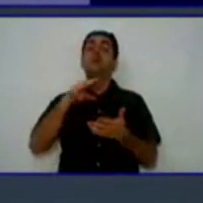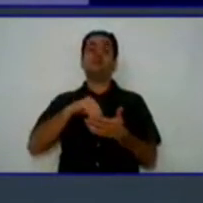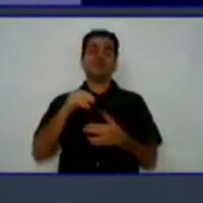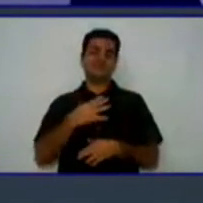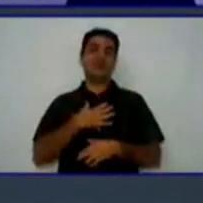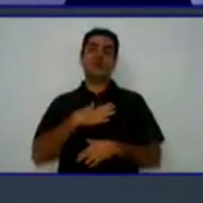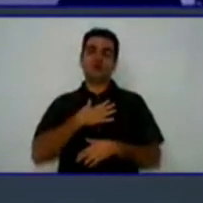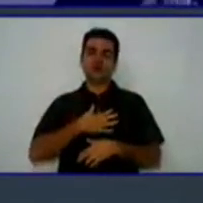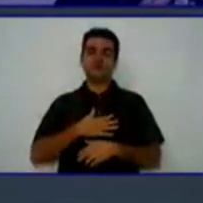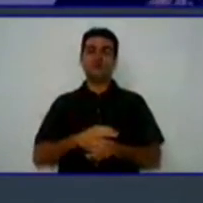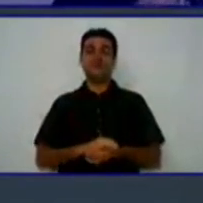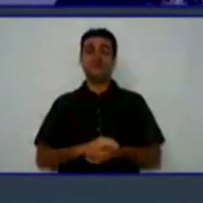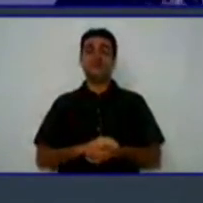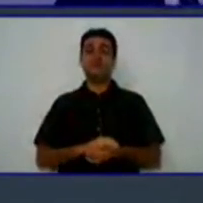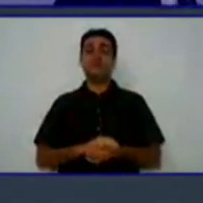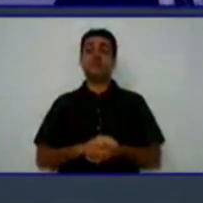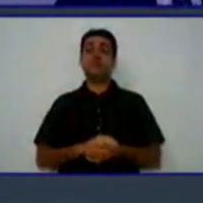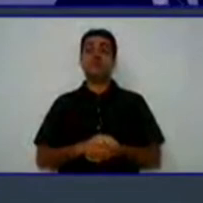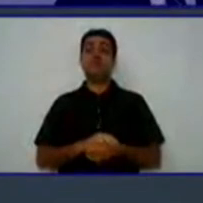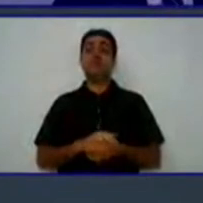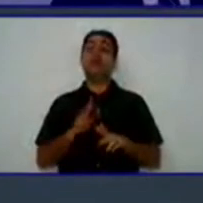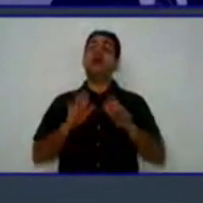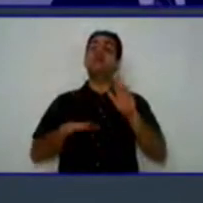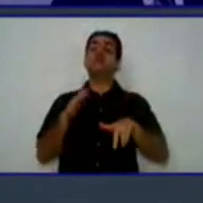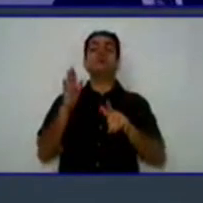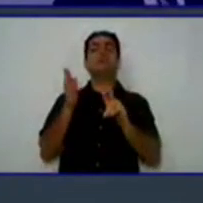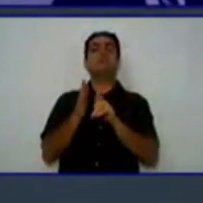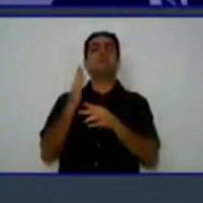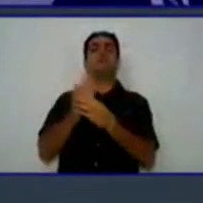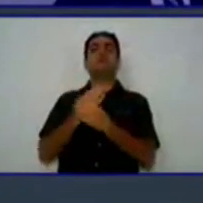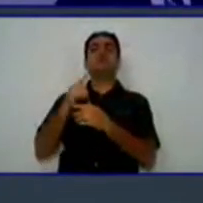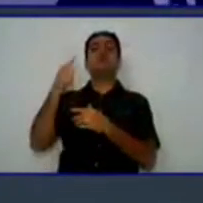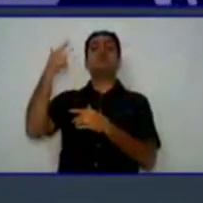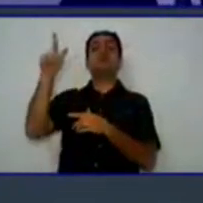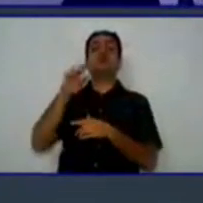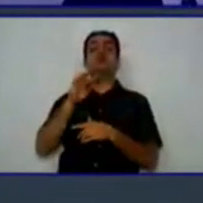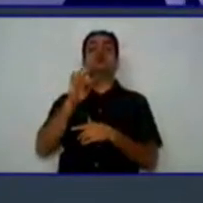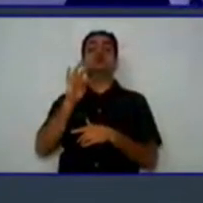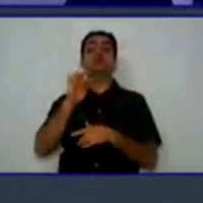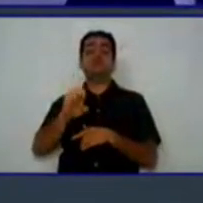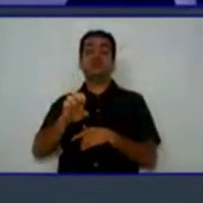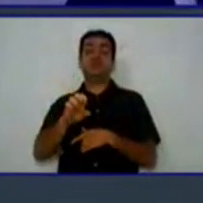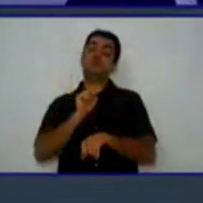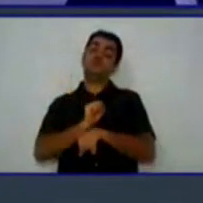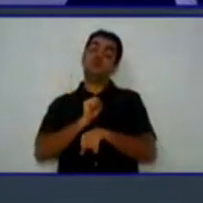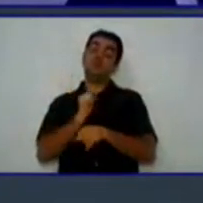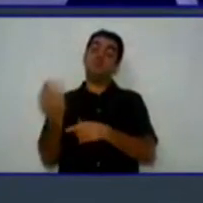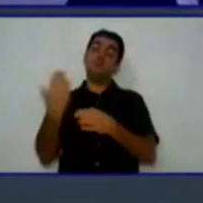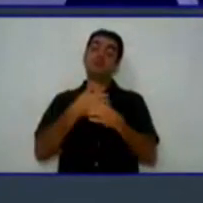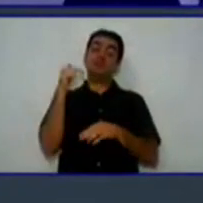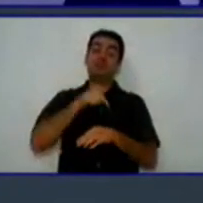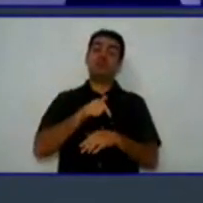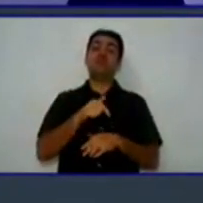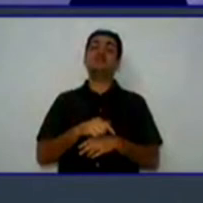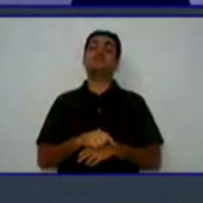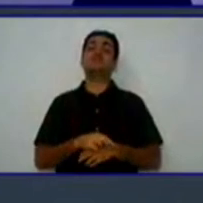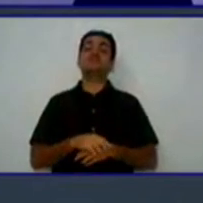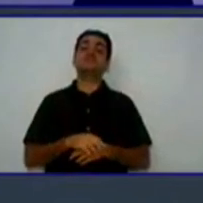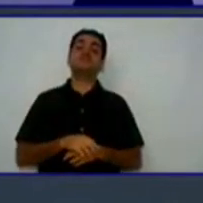foi digitalizado por processos que estavam fora do TRE por alguma razão ou que ainda não tinham